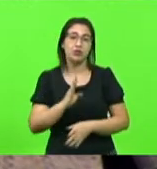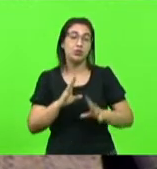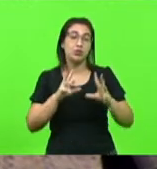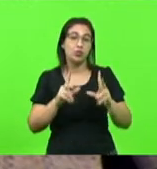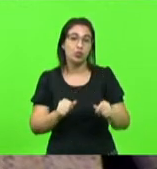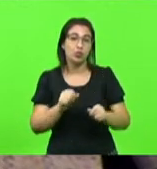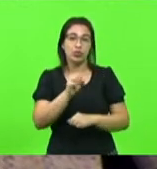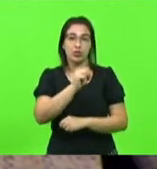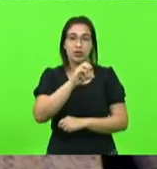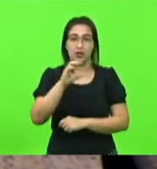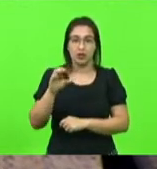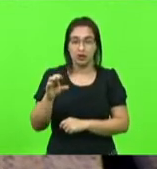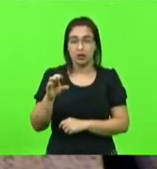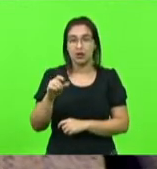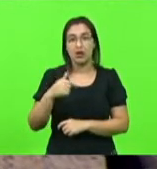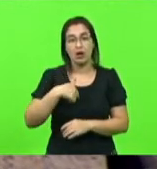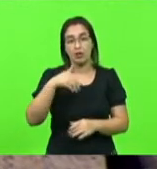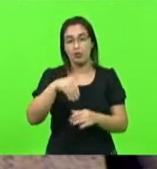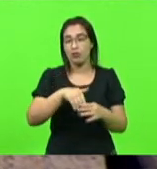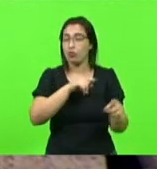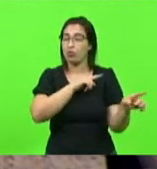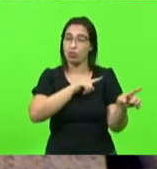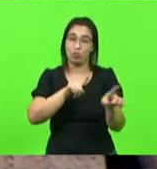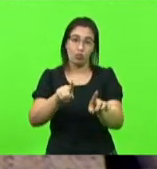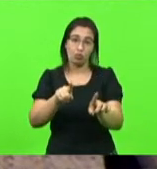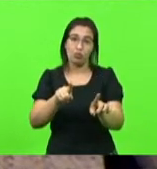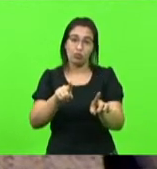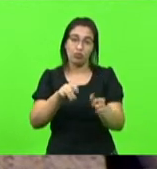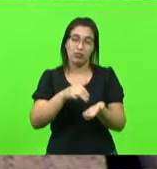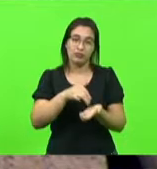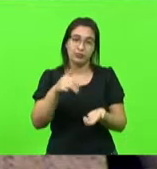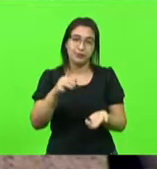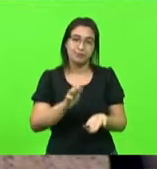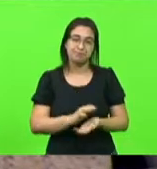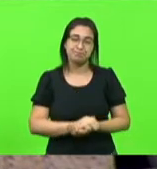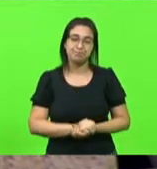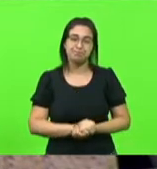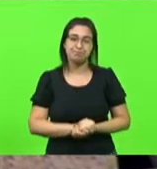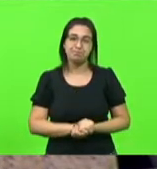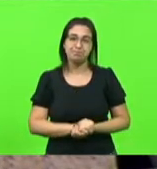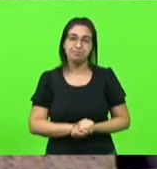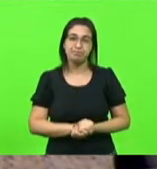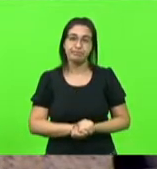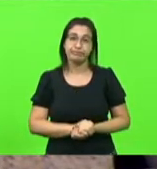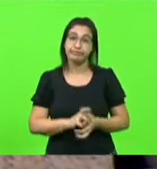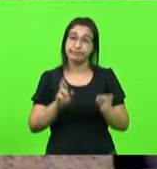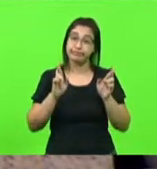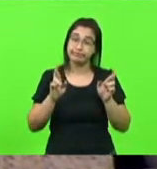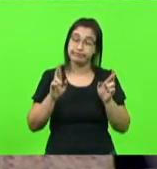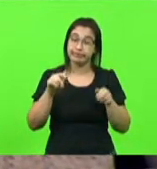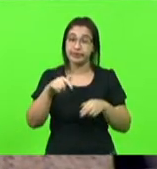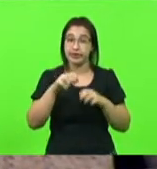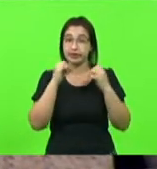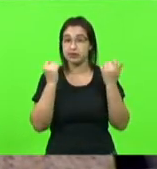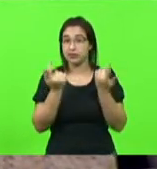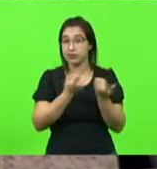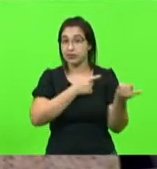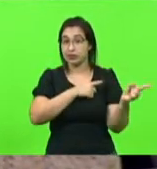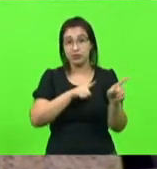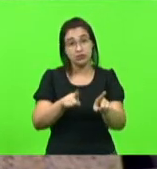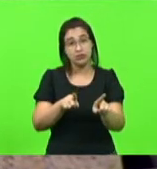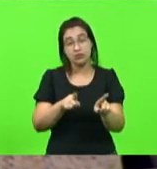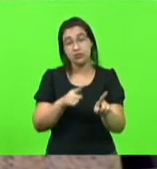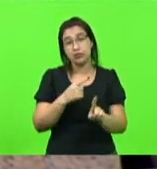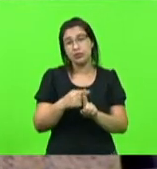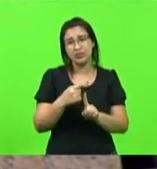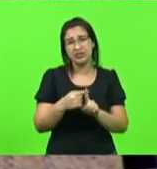pelos catarinenses, eu voto contrário a essa moção. Eu espero que a Assembleia também possa rejeitar, porque não